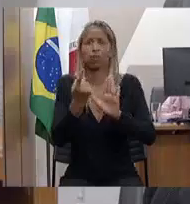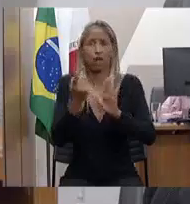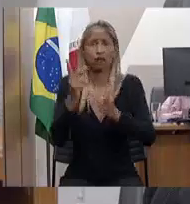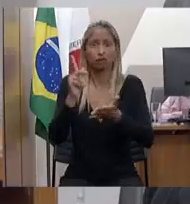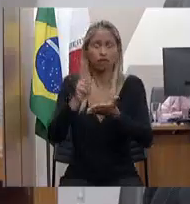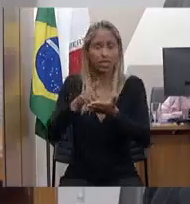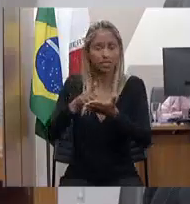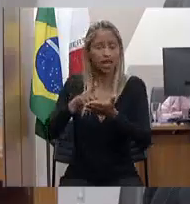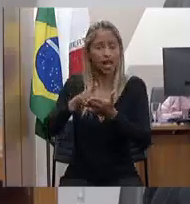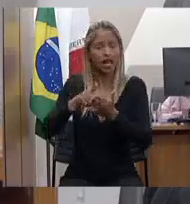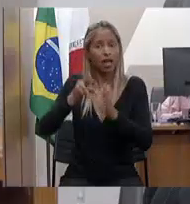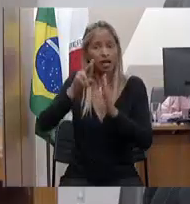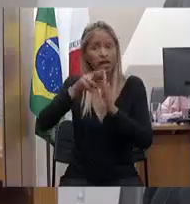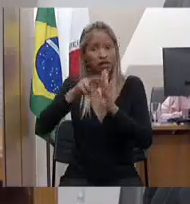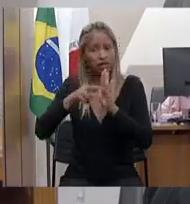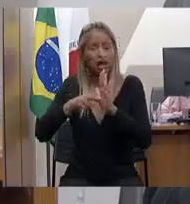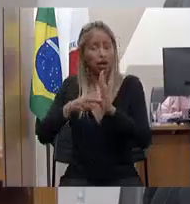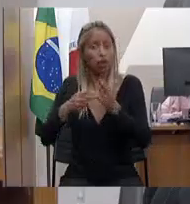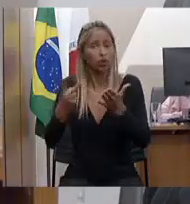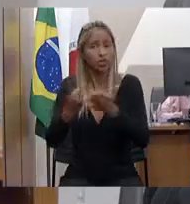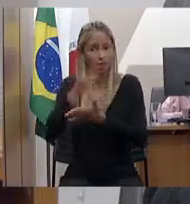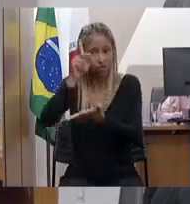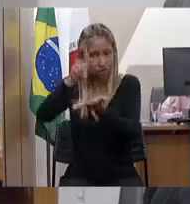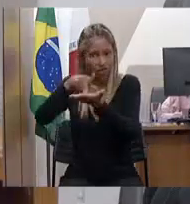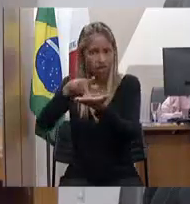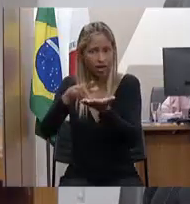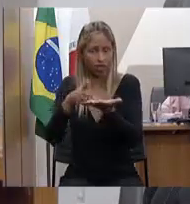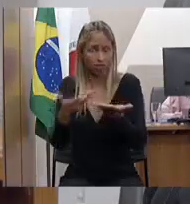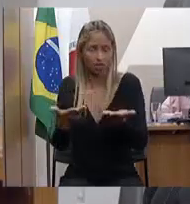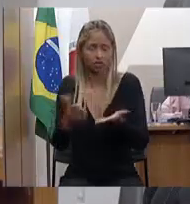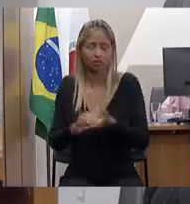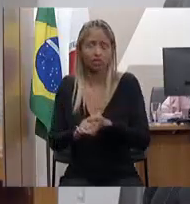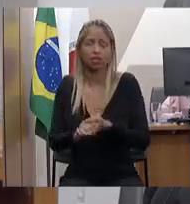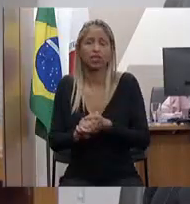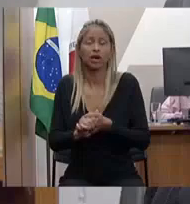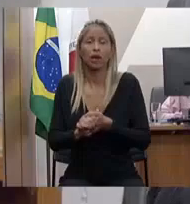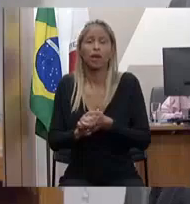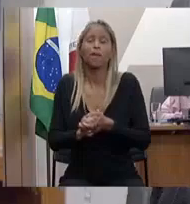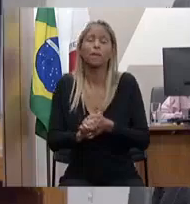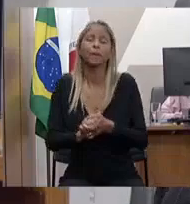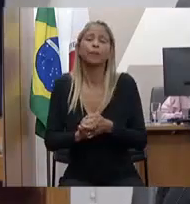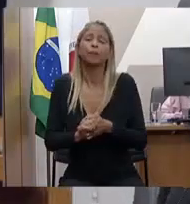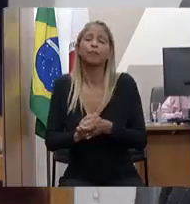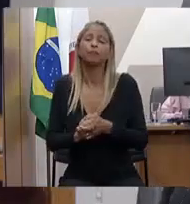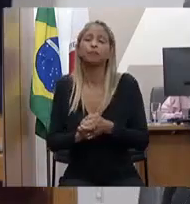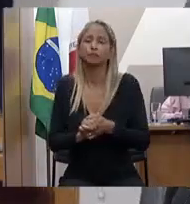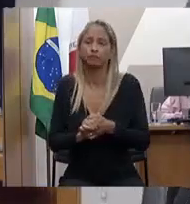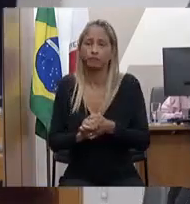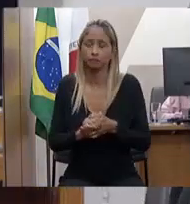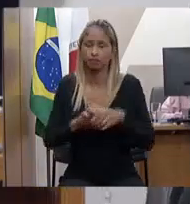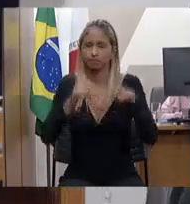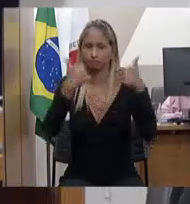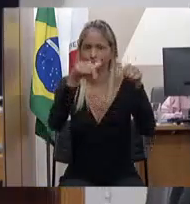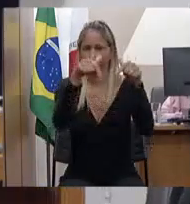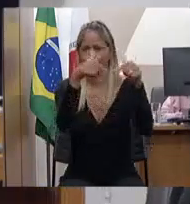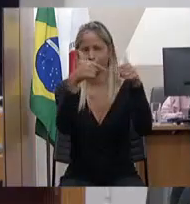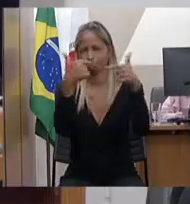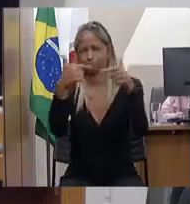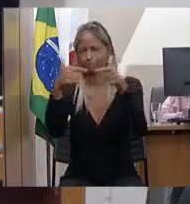uma de uma relação estrutural de conflito que muitos muitos trabalhadores